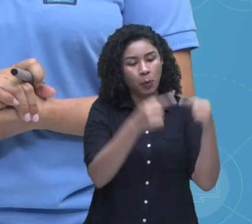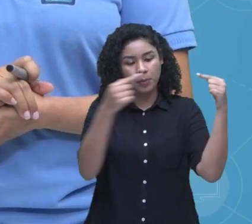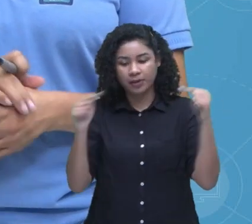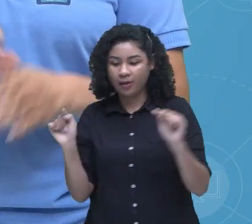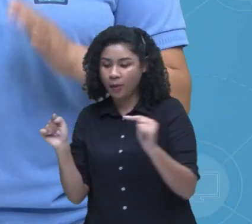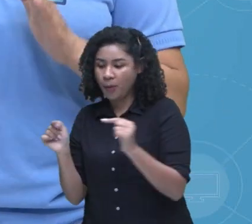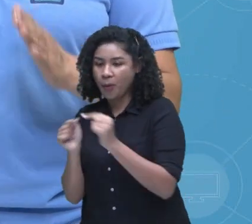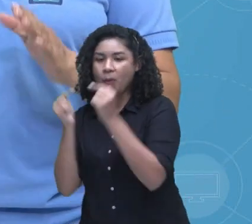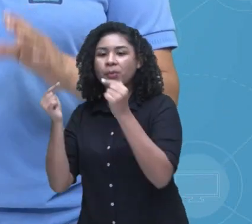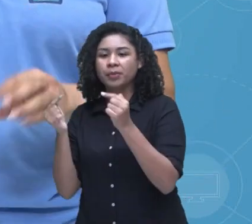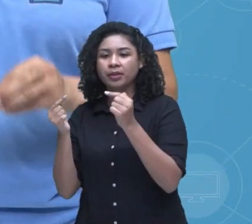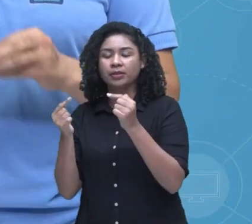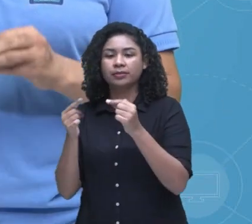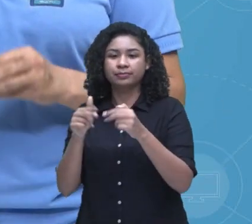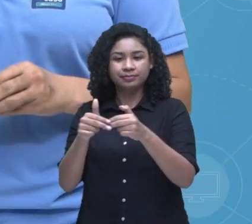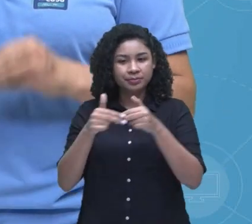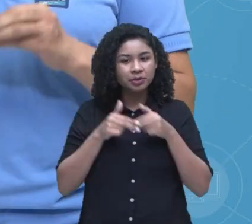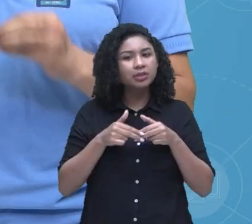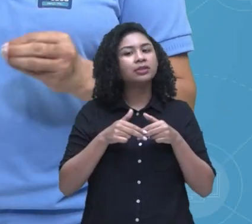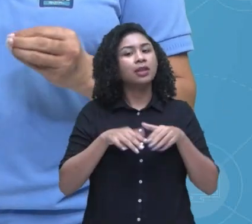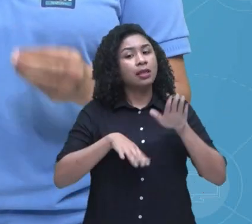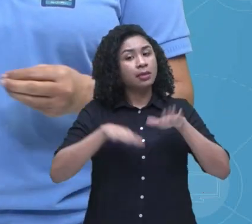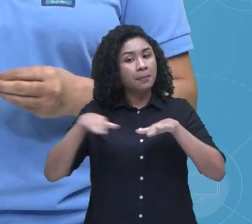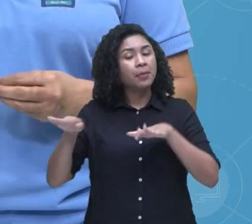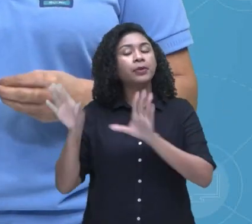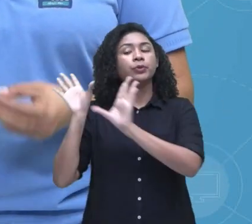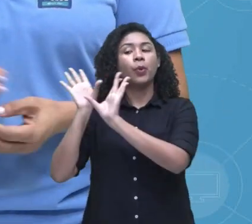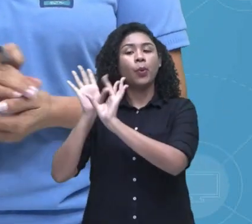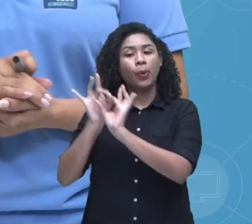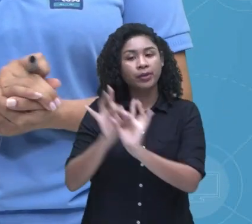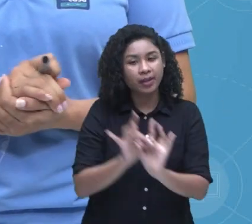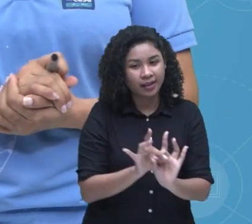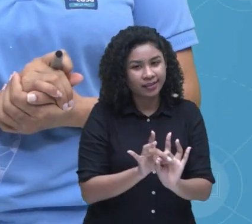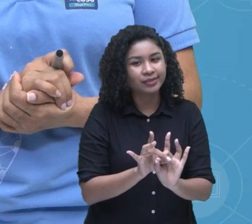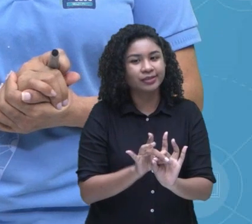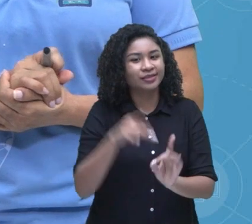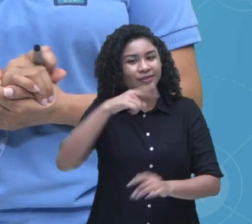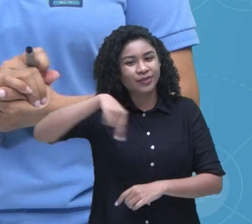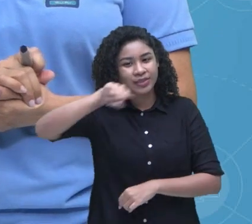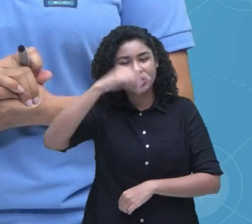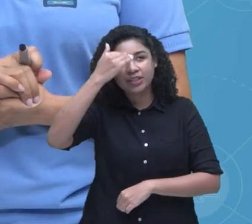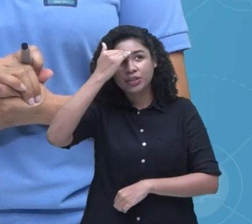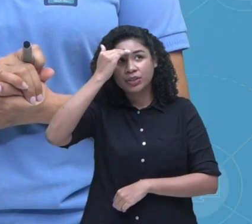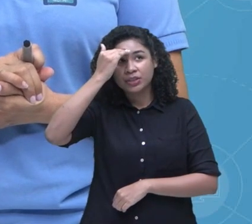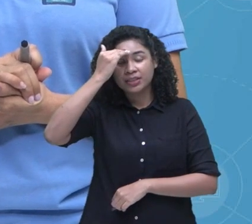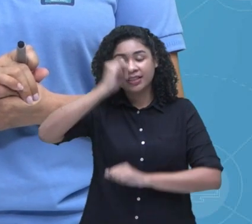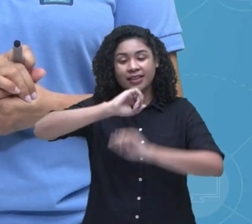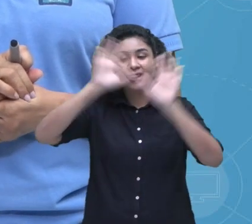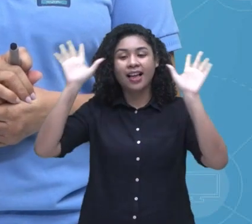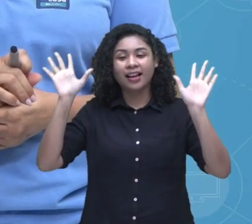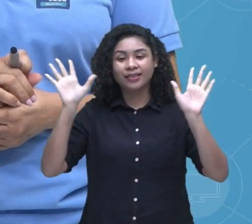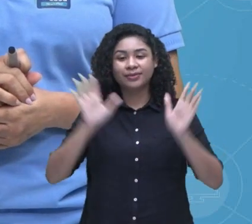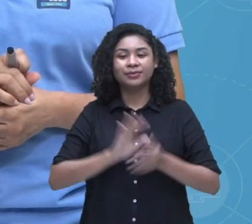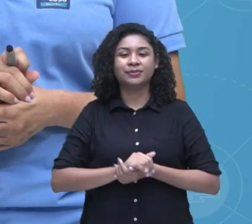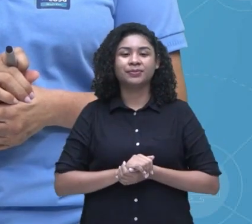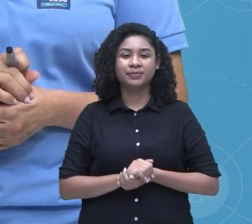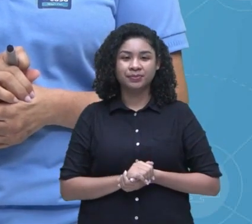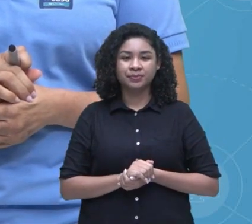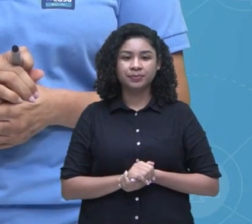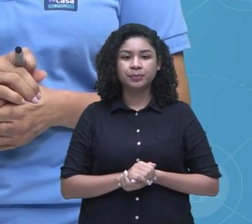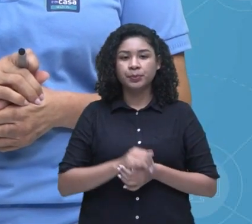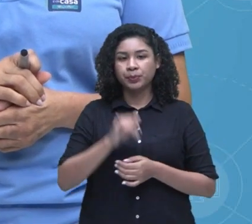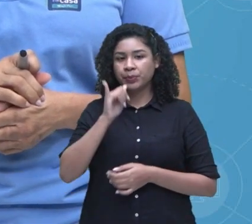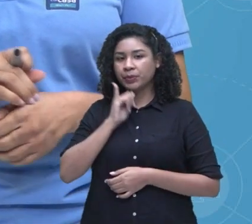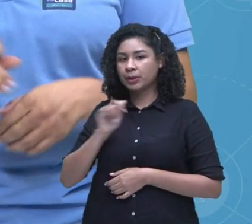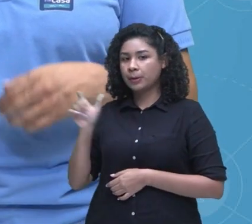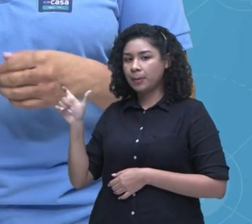mas quando ele estiver lá localizado no contexto, você não vai ter dúvida. A mangueira, e aí nós temos